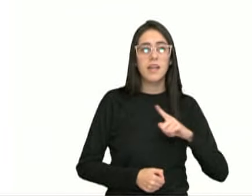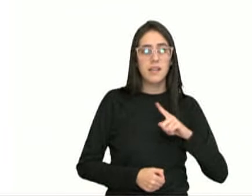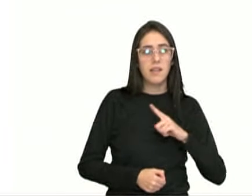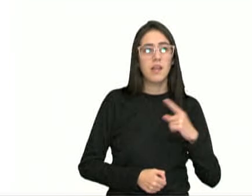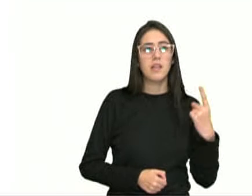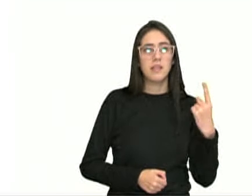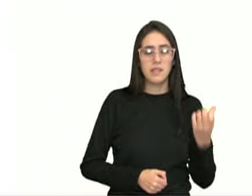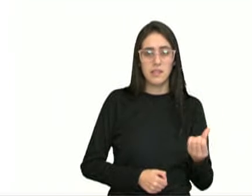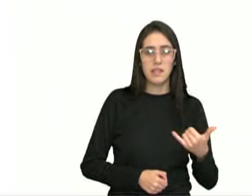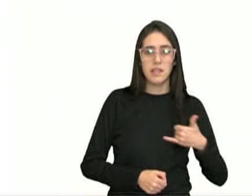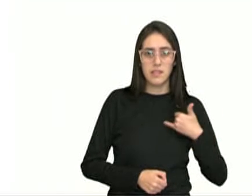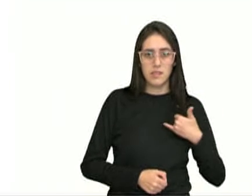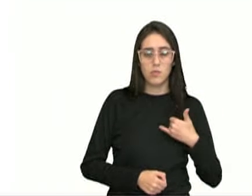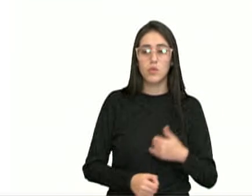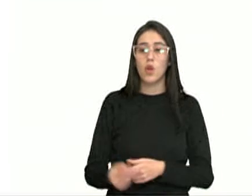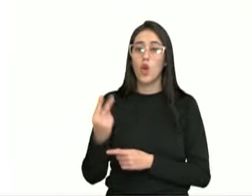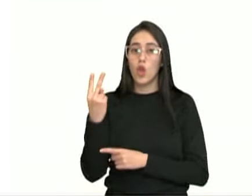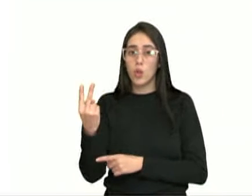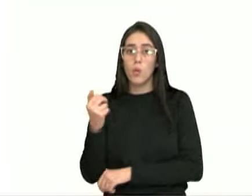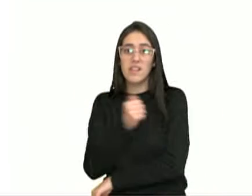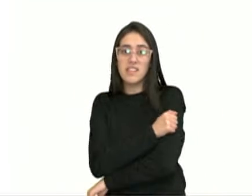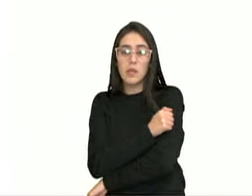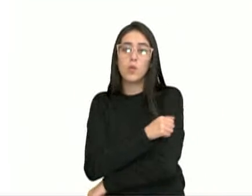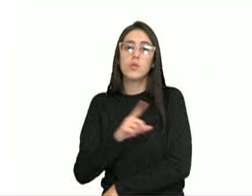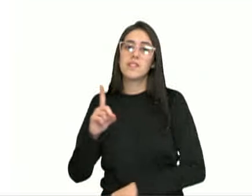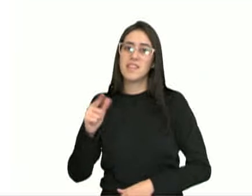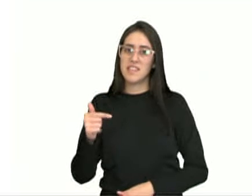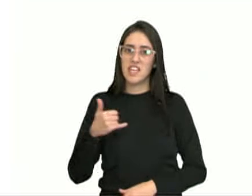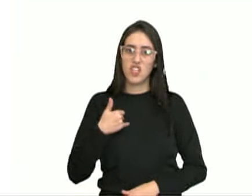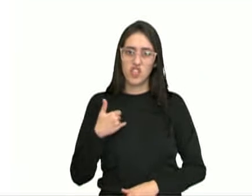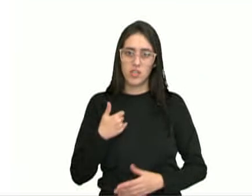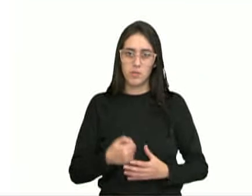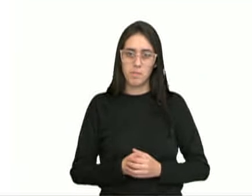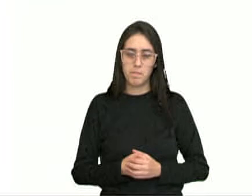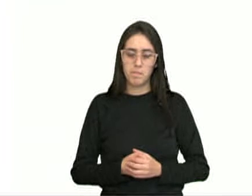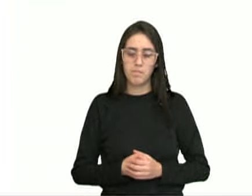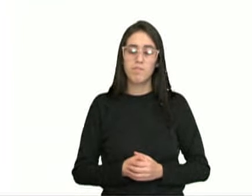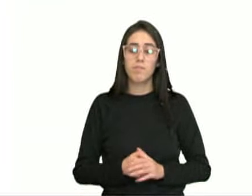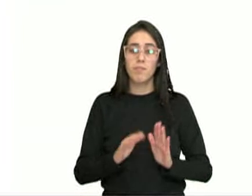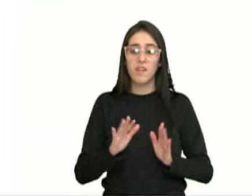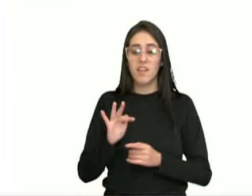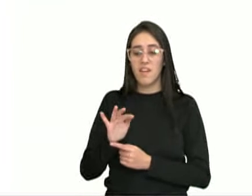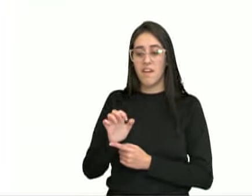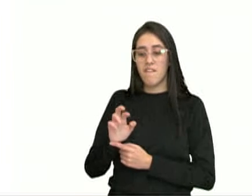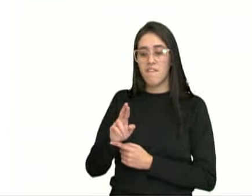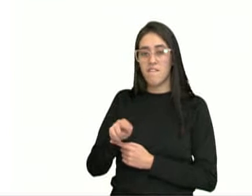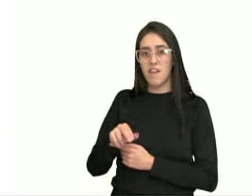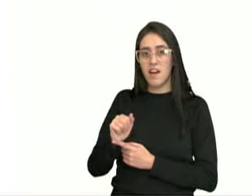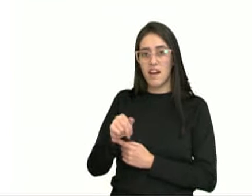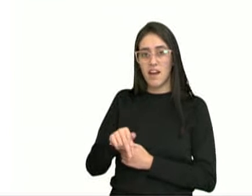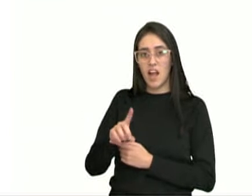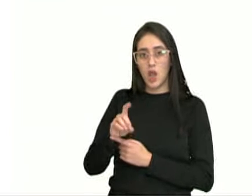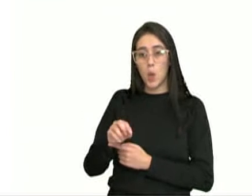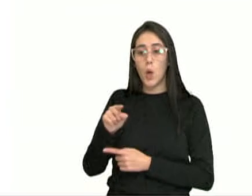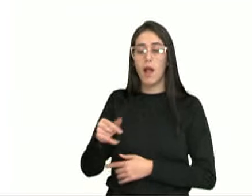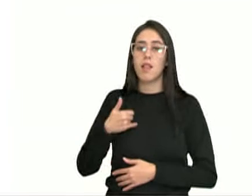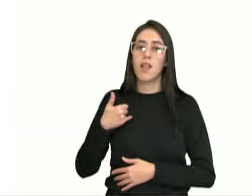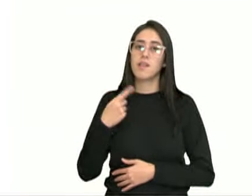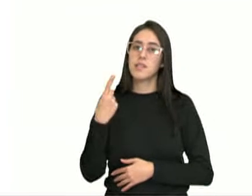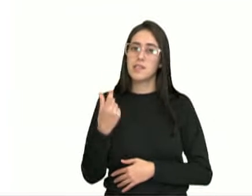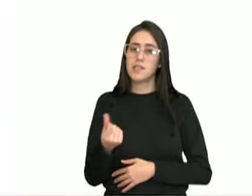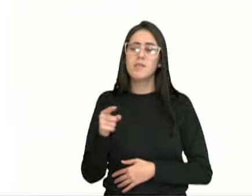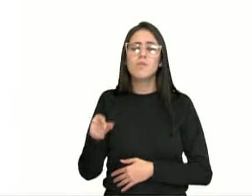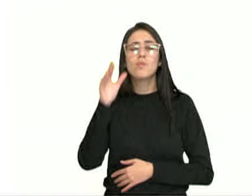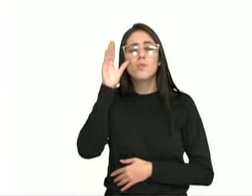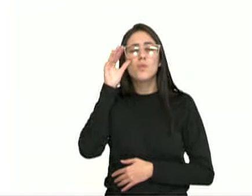2 alunos têm 17 anos. Fernando tem 16 e ele está curioso para saber